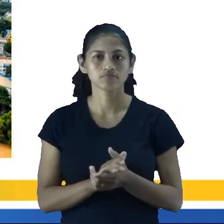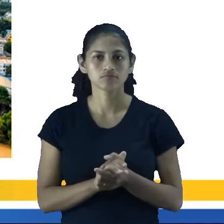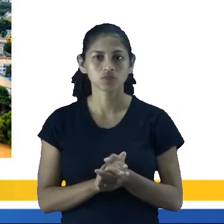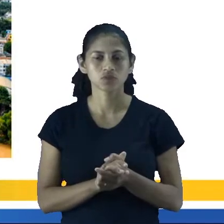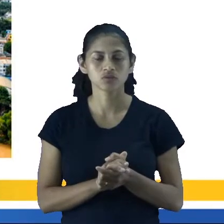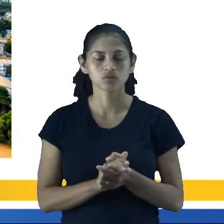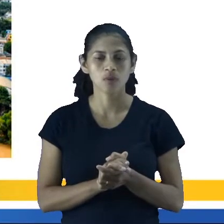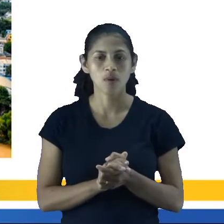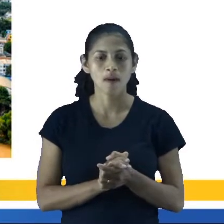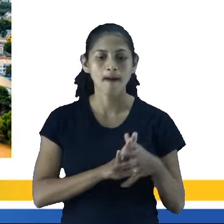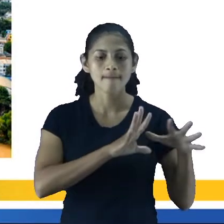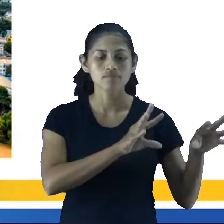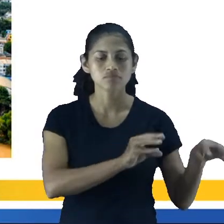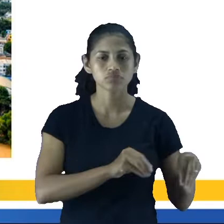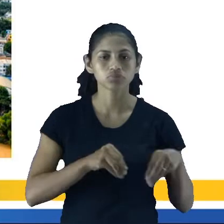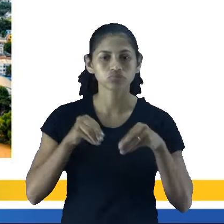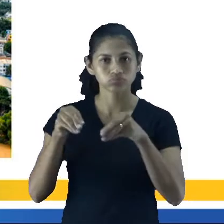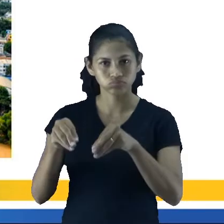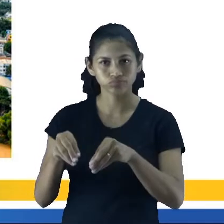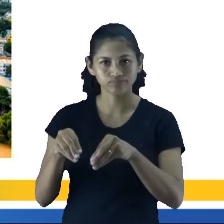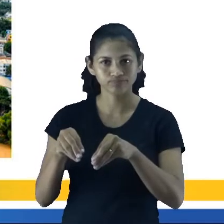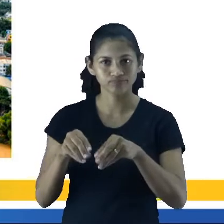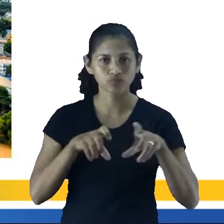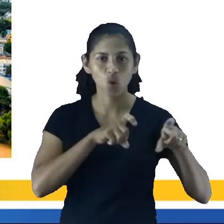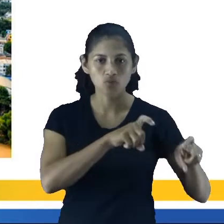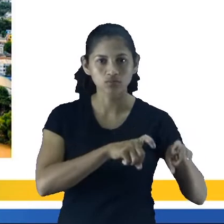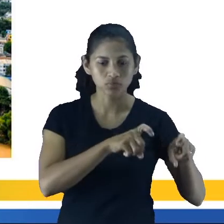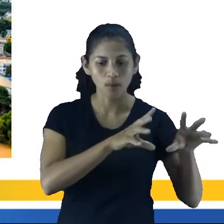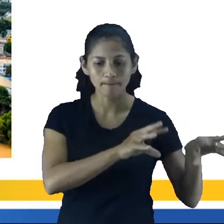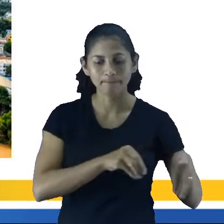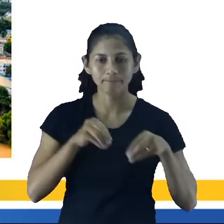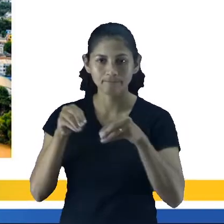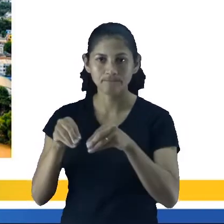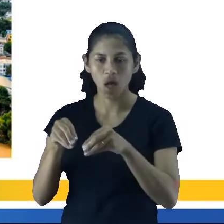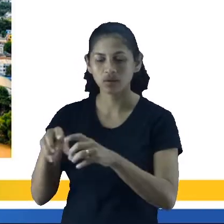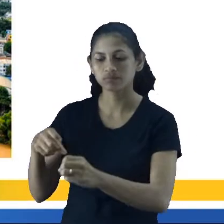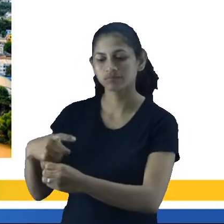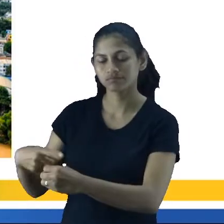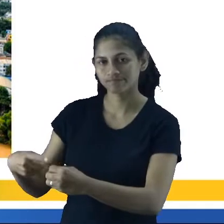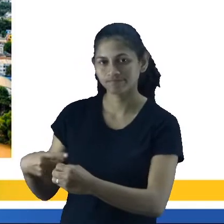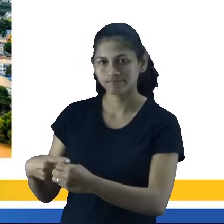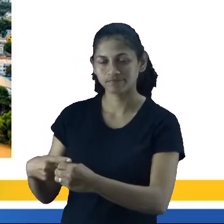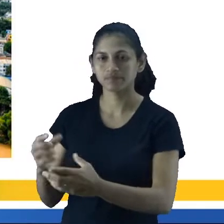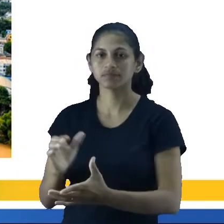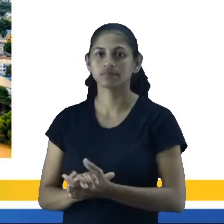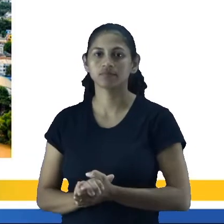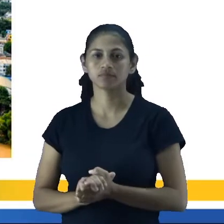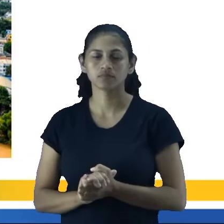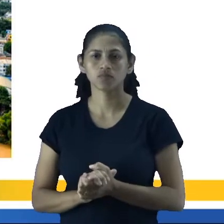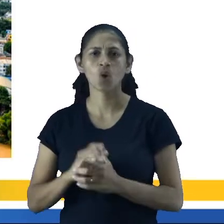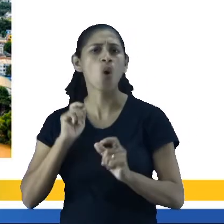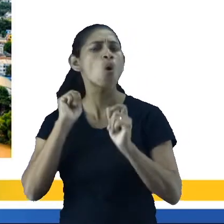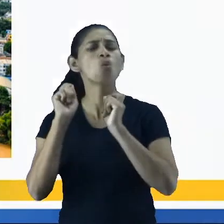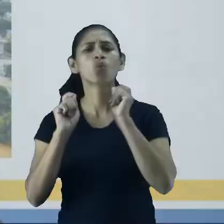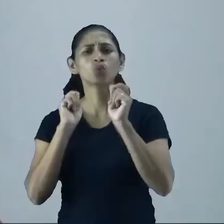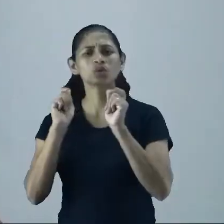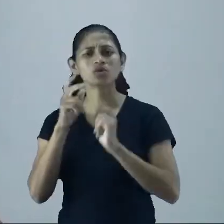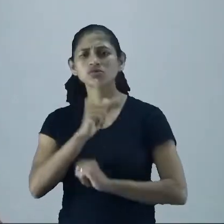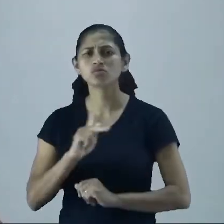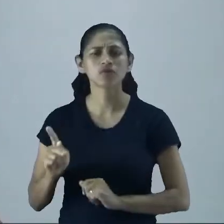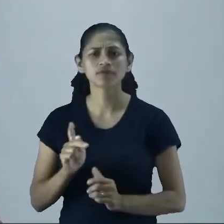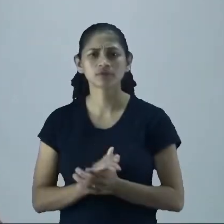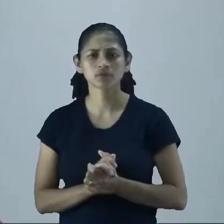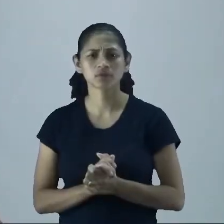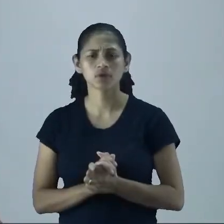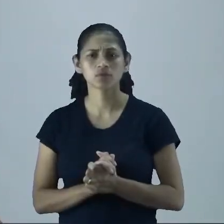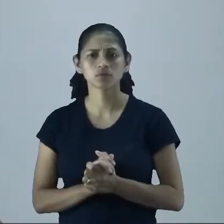predominantemente rural e passa a ser predominantemente urbana. O que é isso, professora? Então,